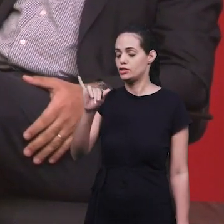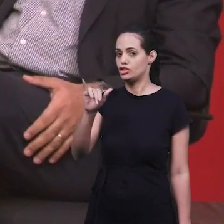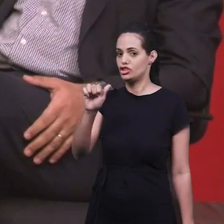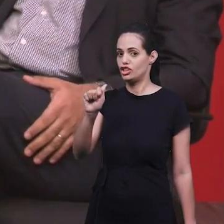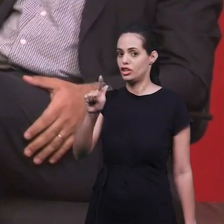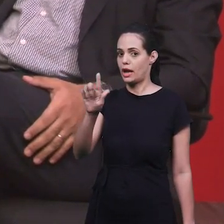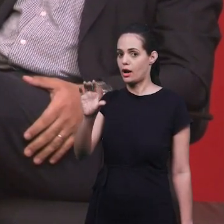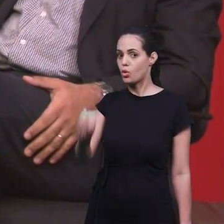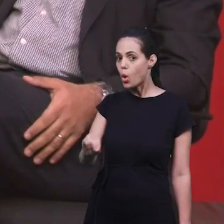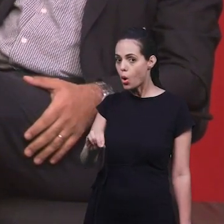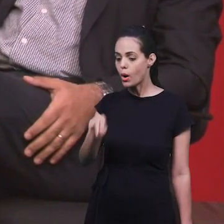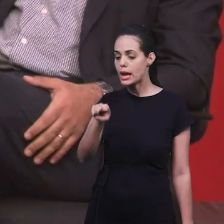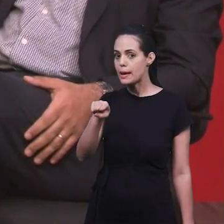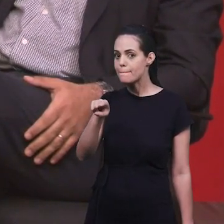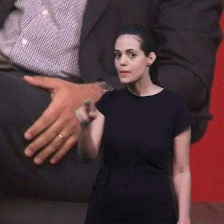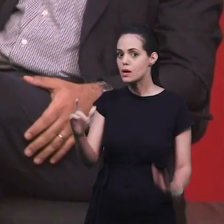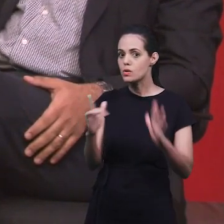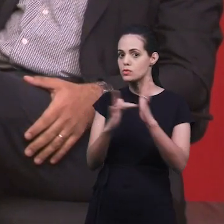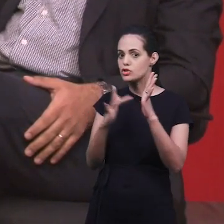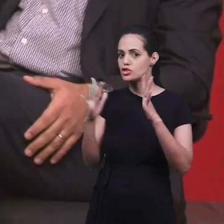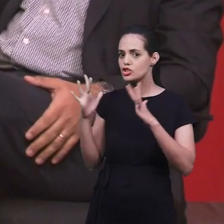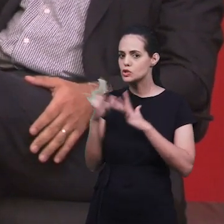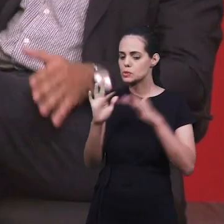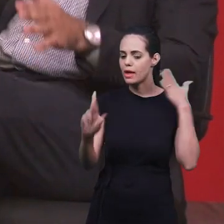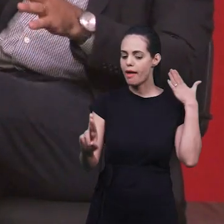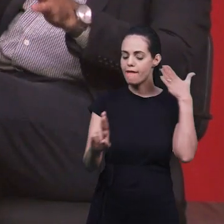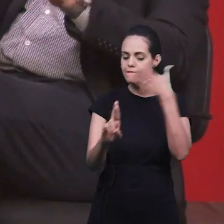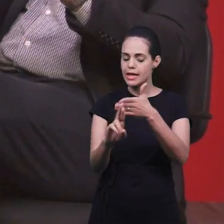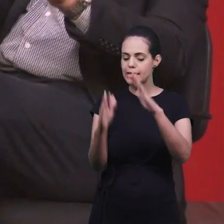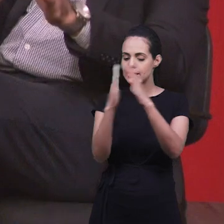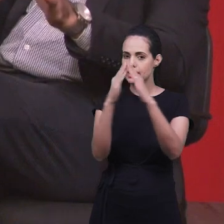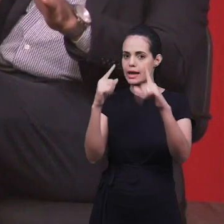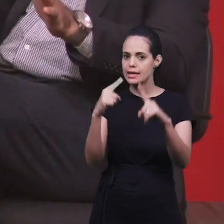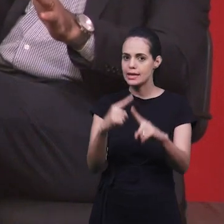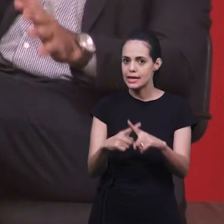uma certa proeminência, era referência na igreja em